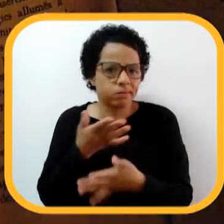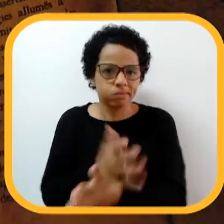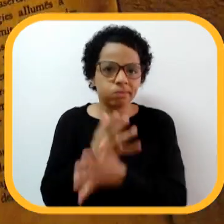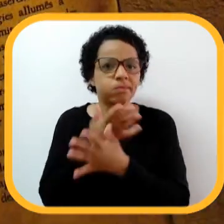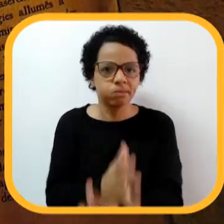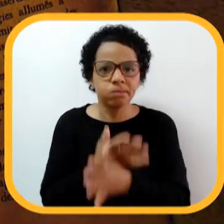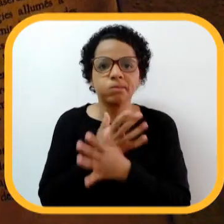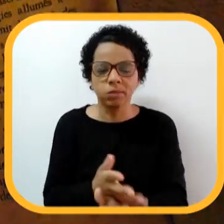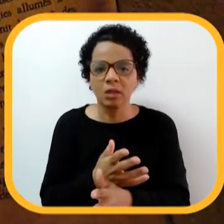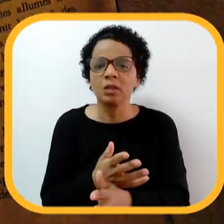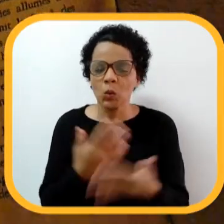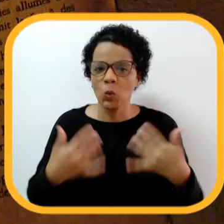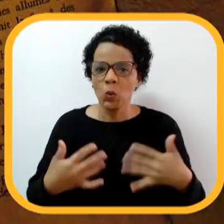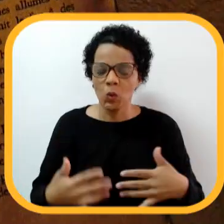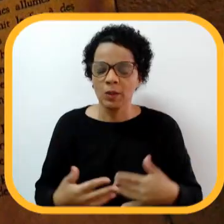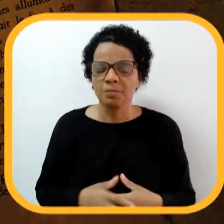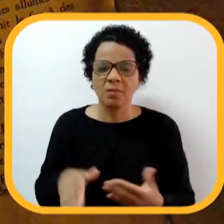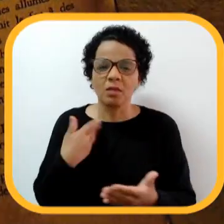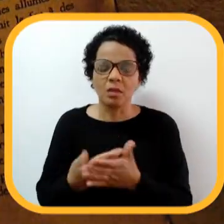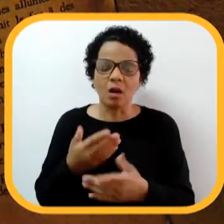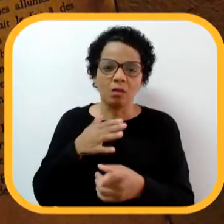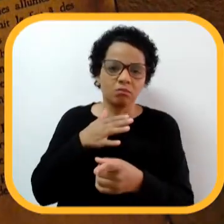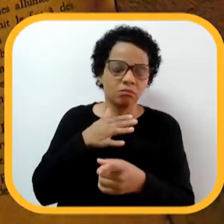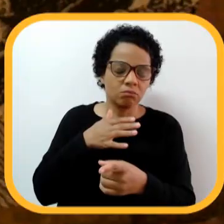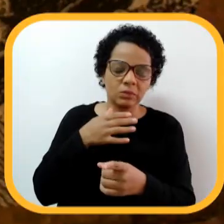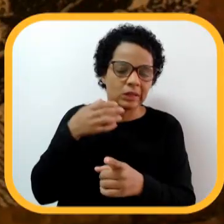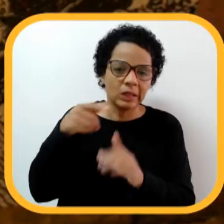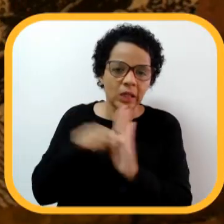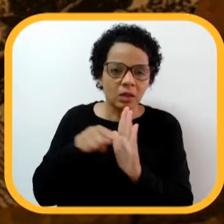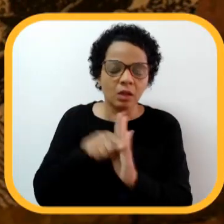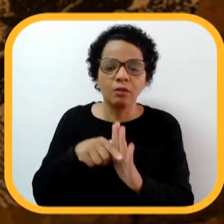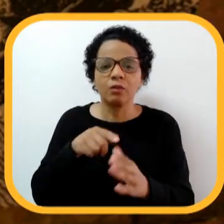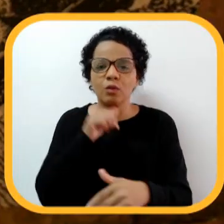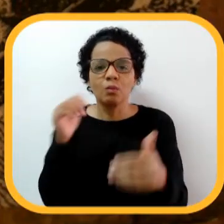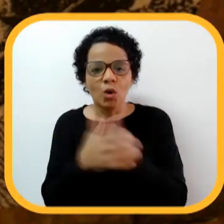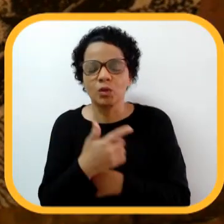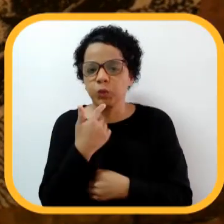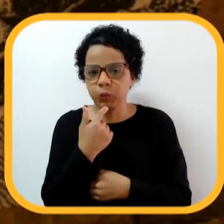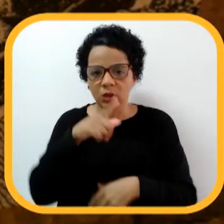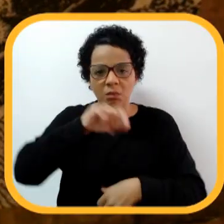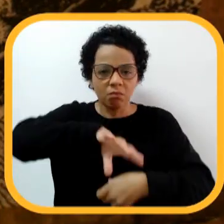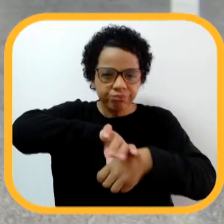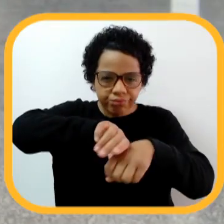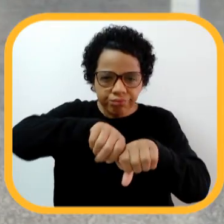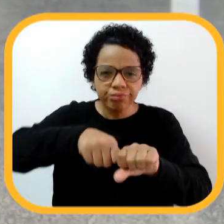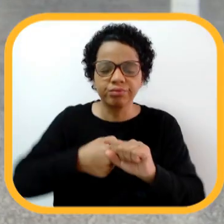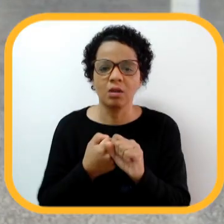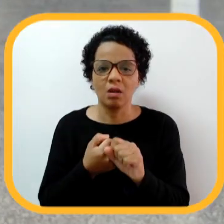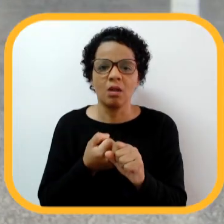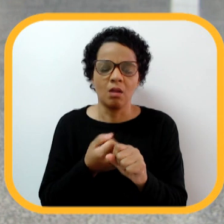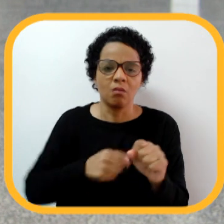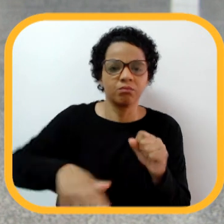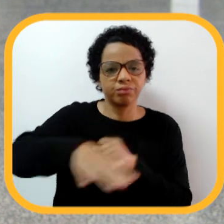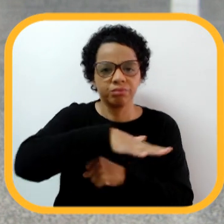conseguir atacar o fogo. Teve um impacto enorme e causou muitos danos humanos e que destruiu